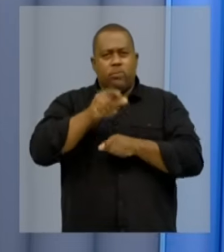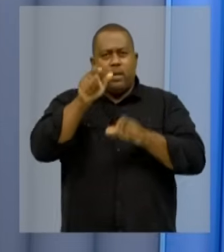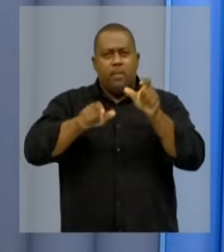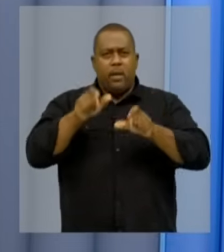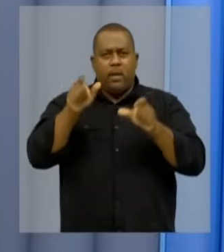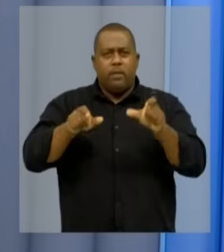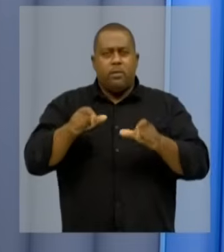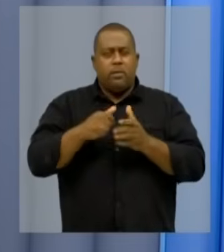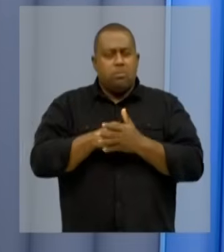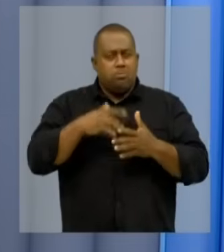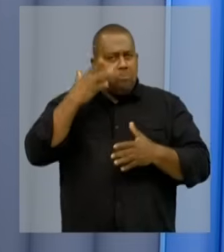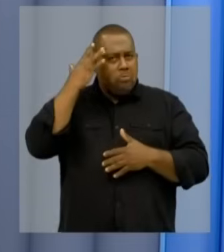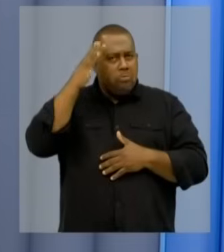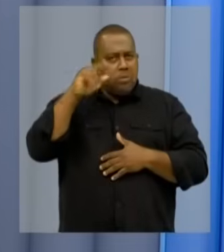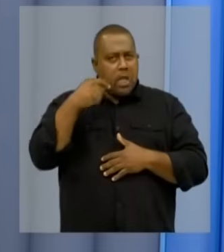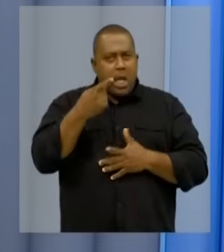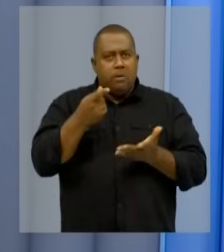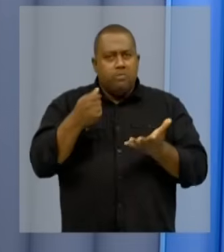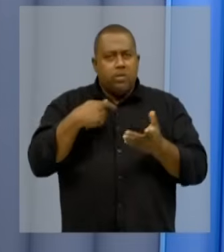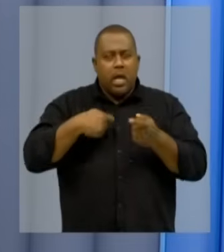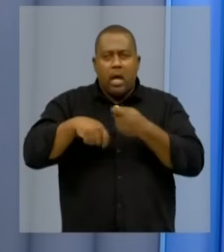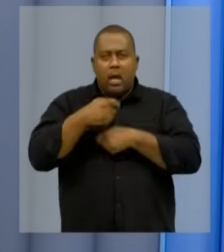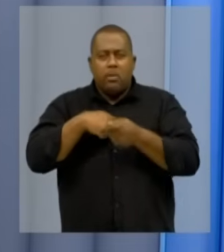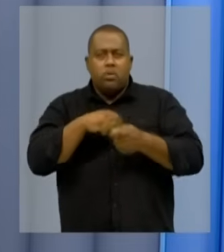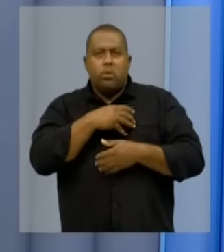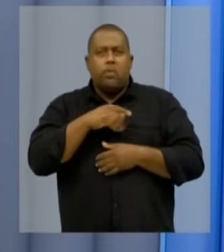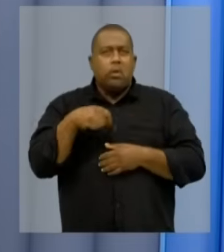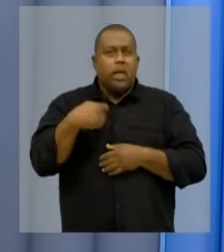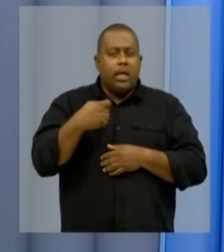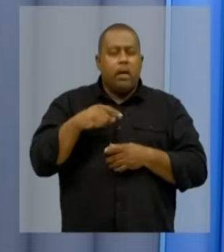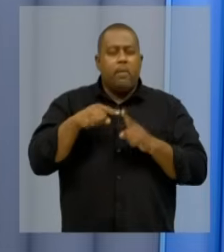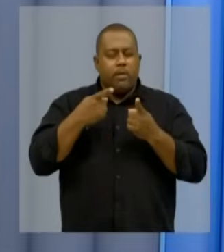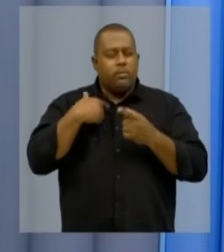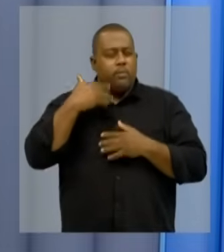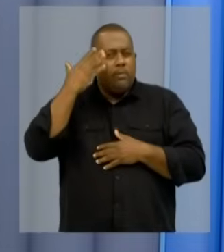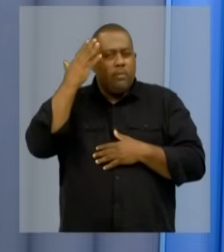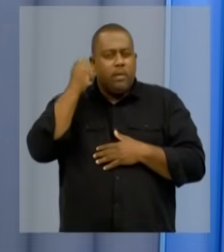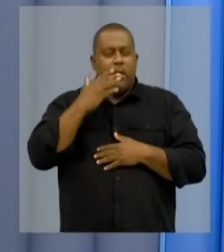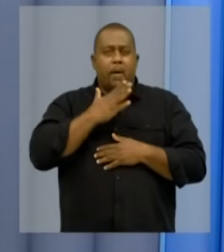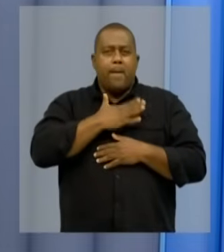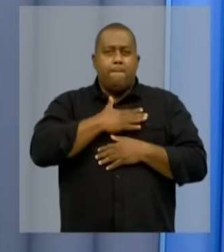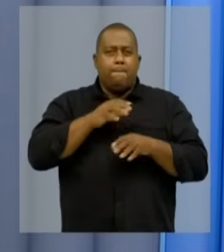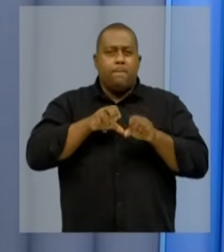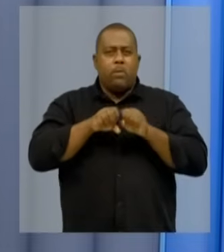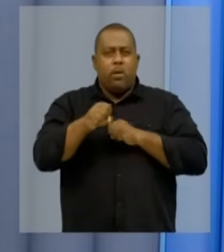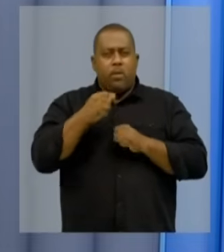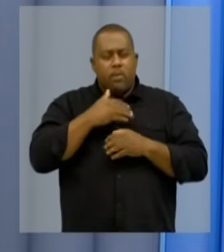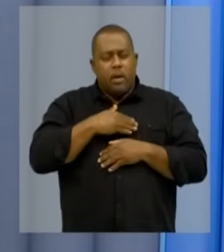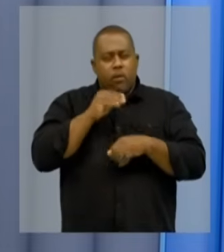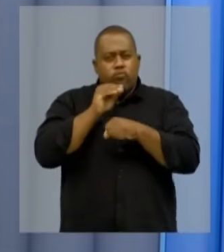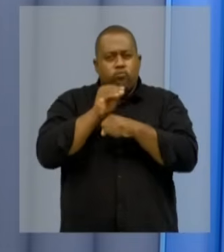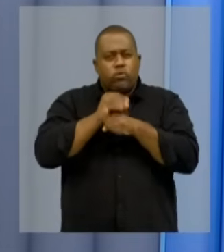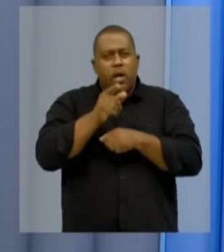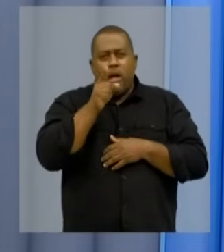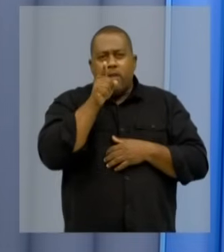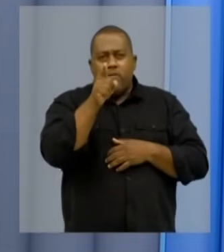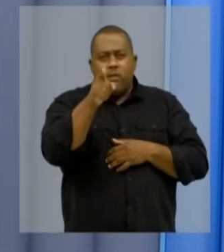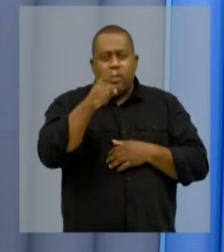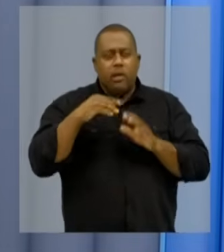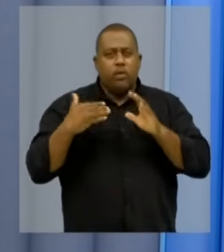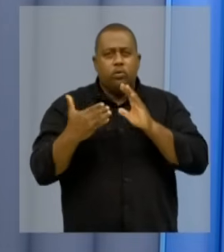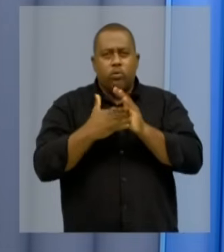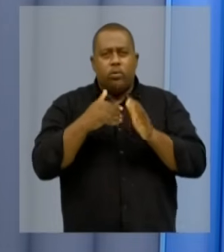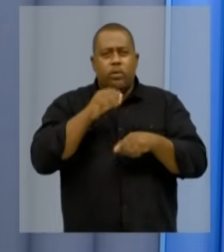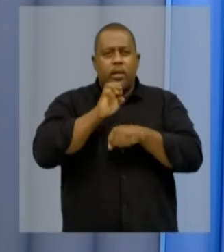não sei para quem você governou em Salvador, mas eu sei muito bem que a minha formação é para cuidar de você, de todo o estado da